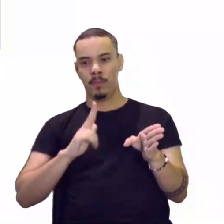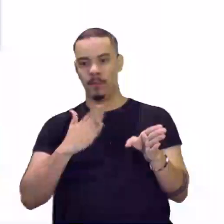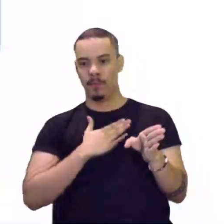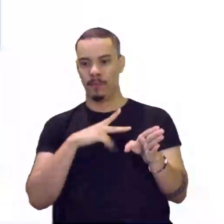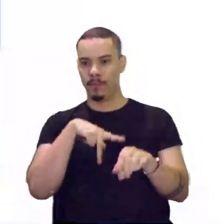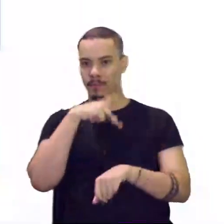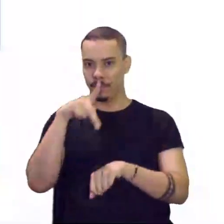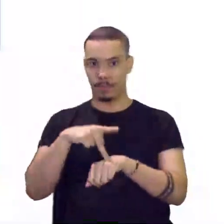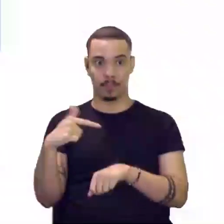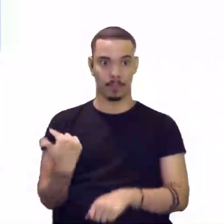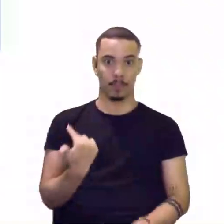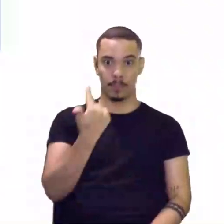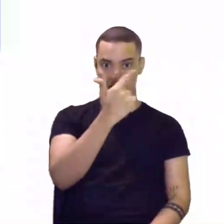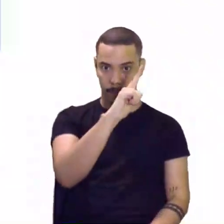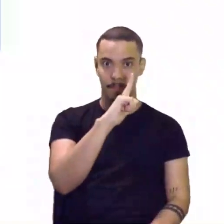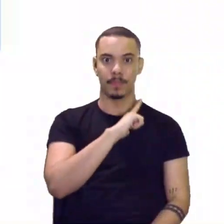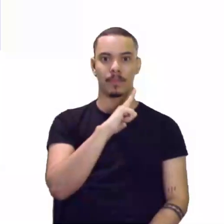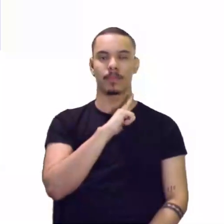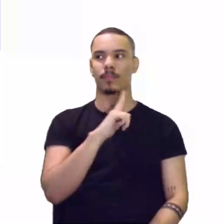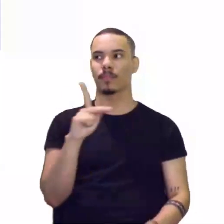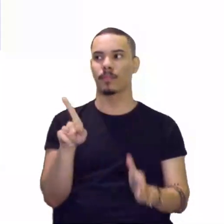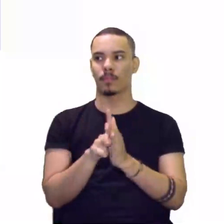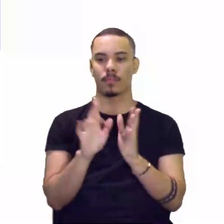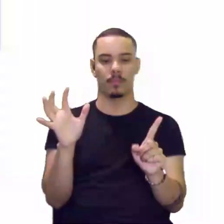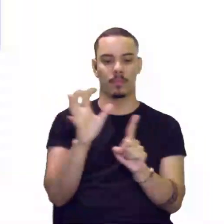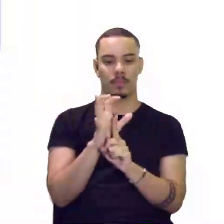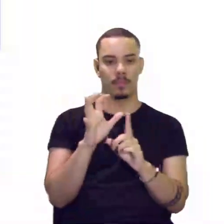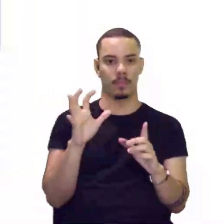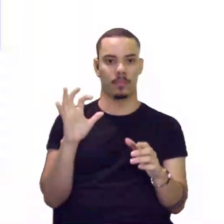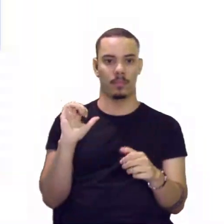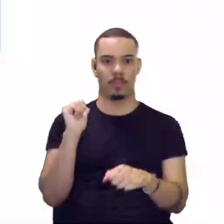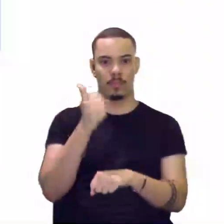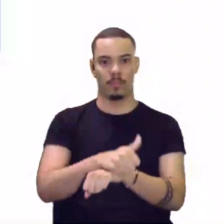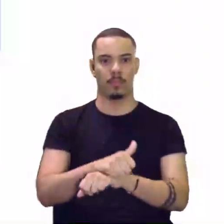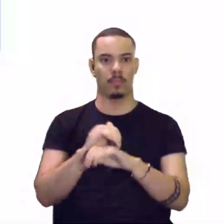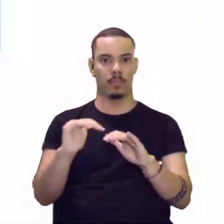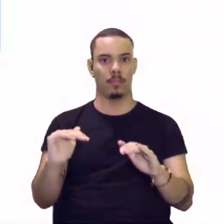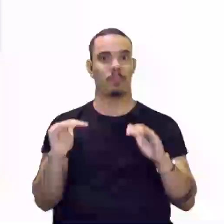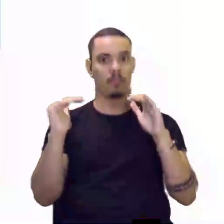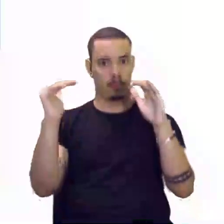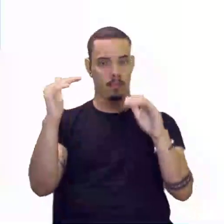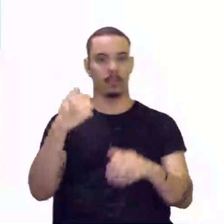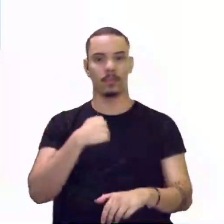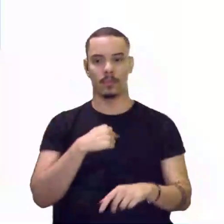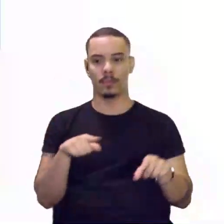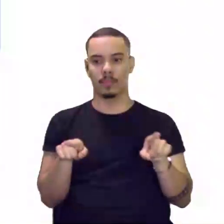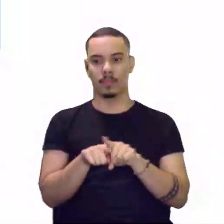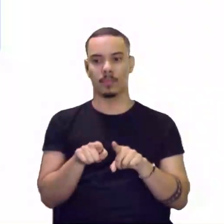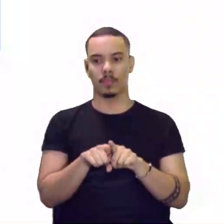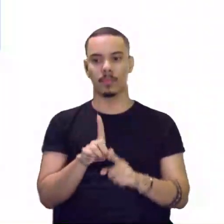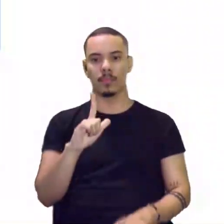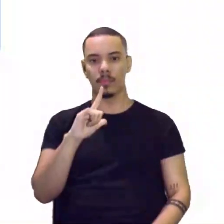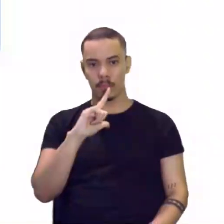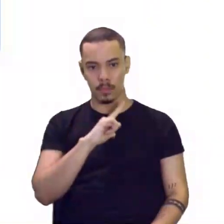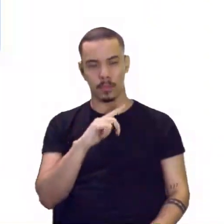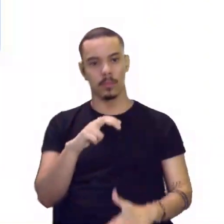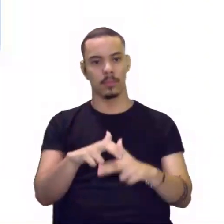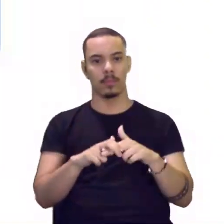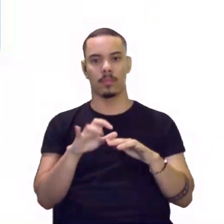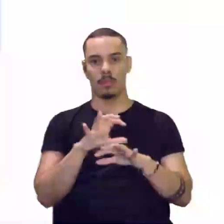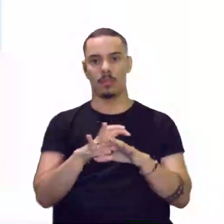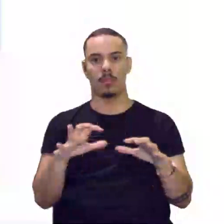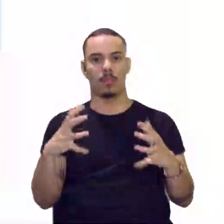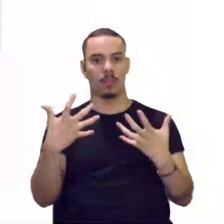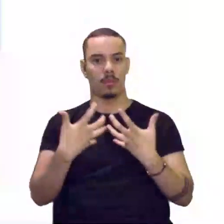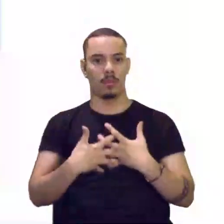seu país, ele tem a sua soberania. E eu, onde estou, também tenho uma soberania. É assim que funcionam os